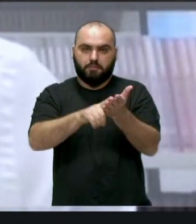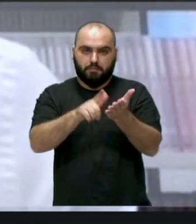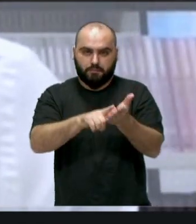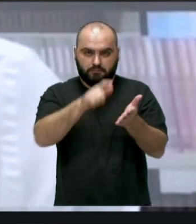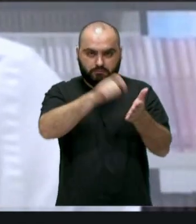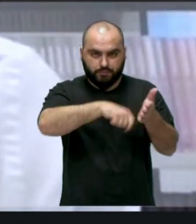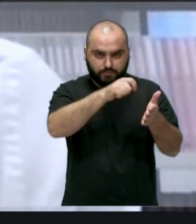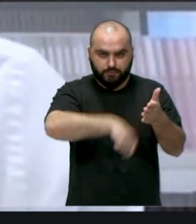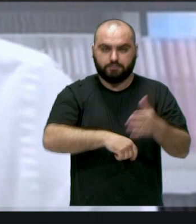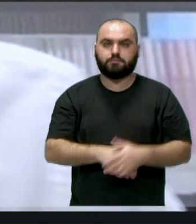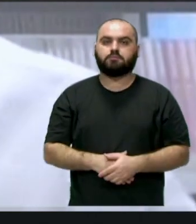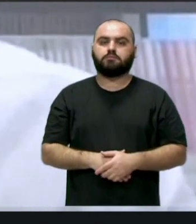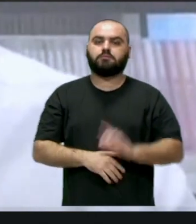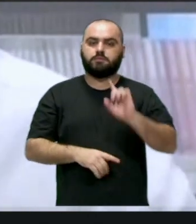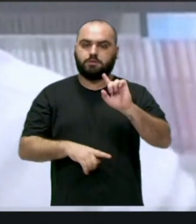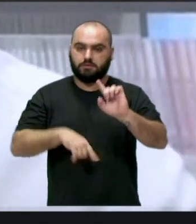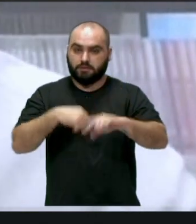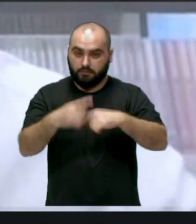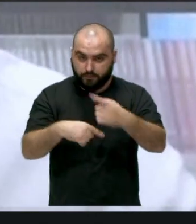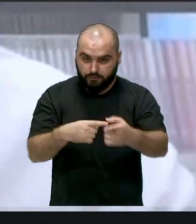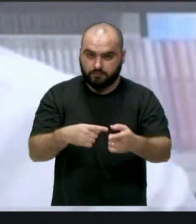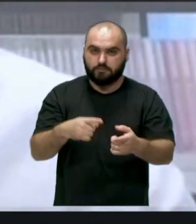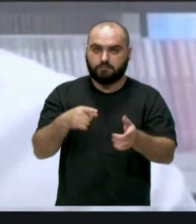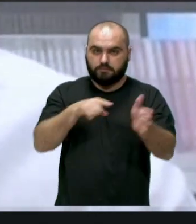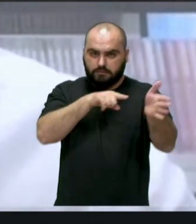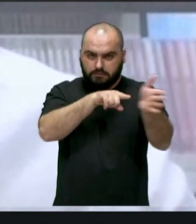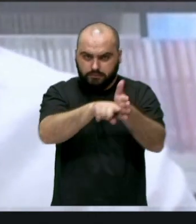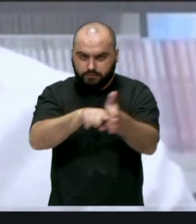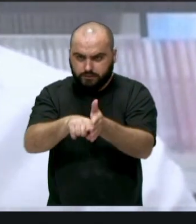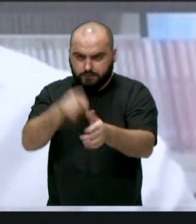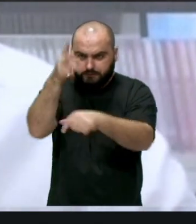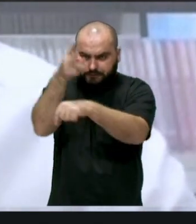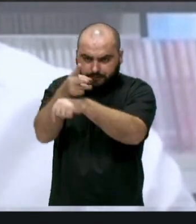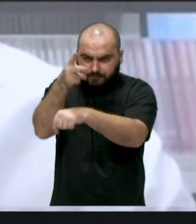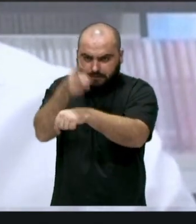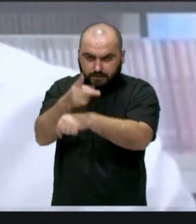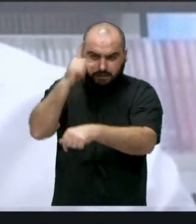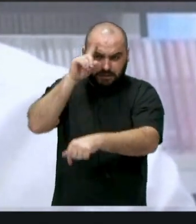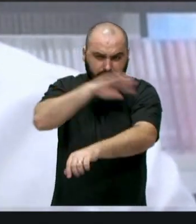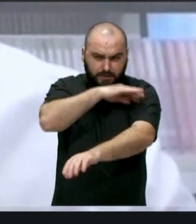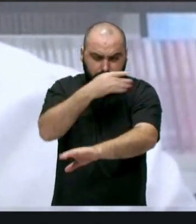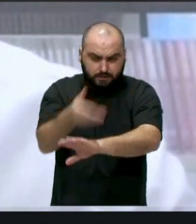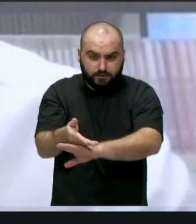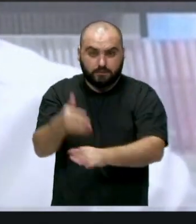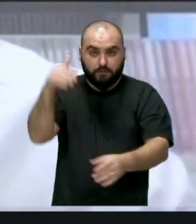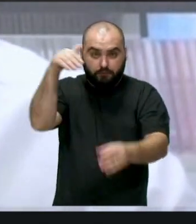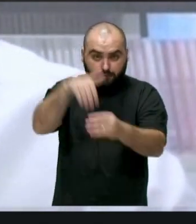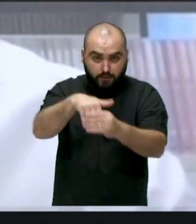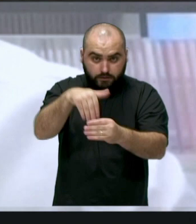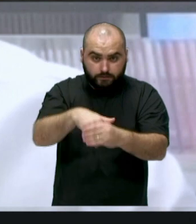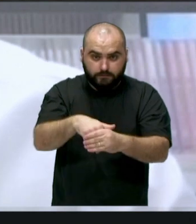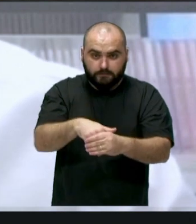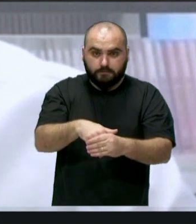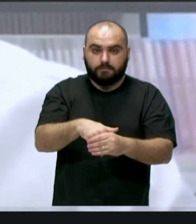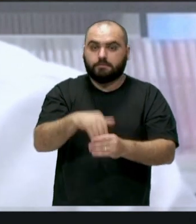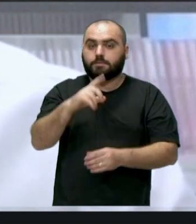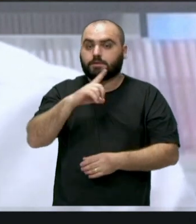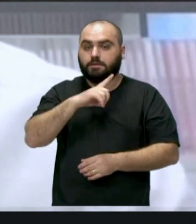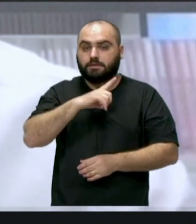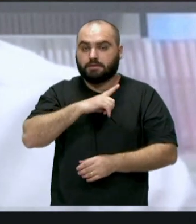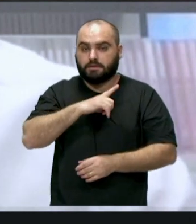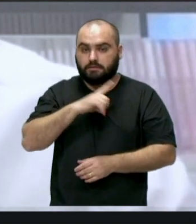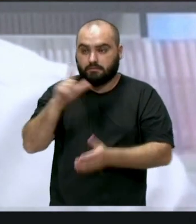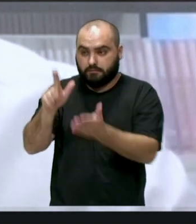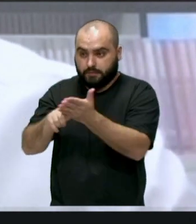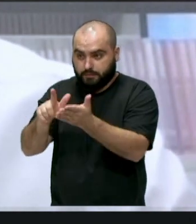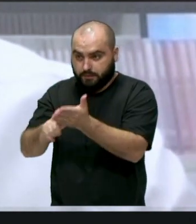nas cédulas, depois, com auditoria filmado 24 horas, aqueles votos que estavam em cédulas